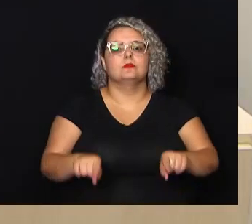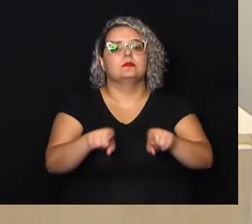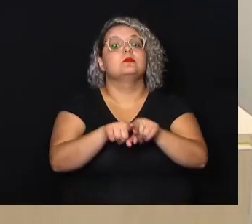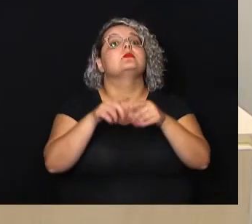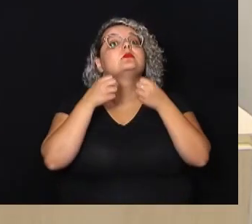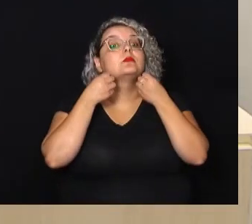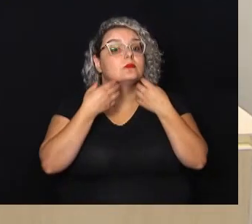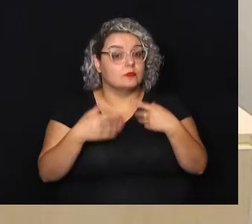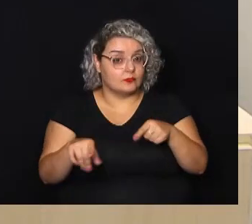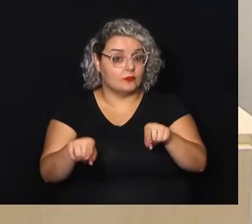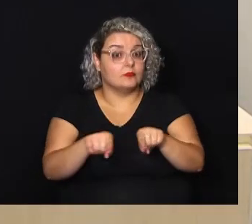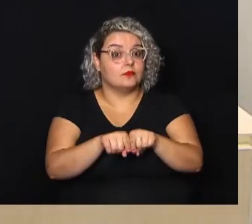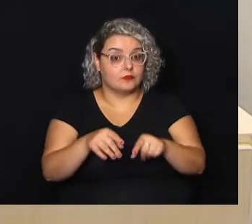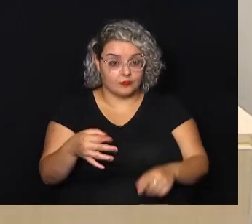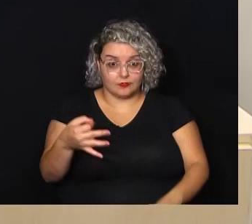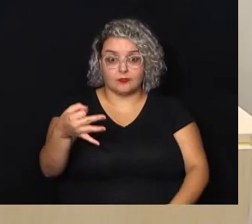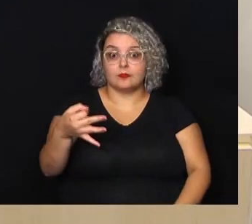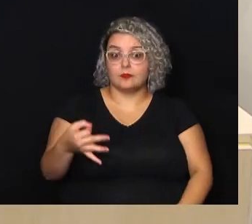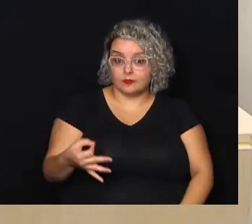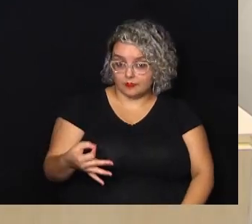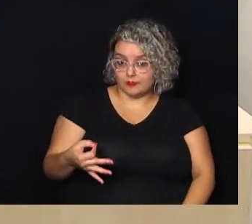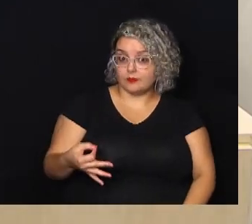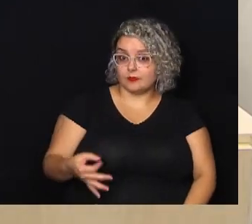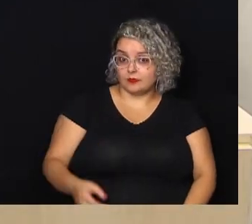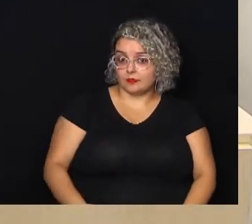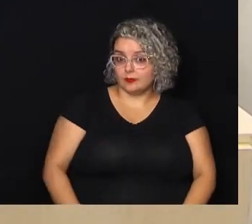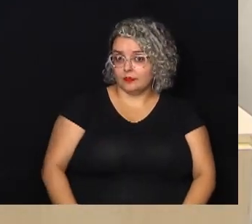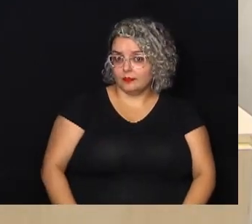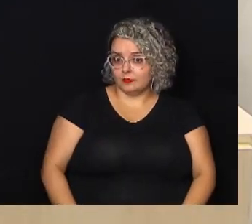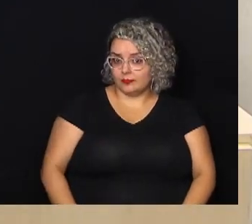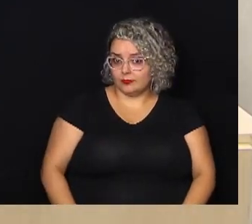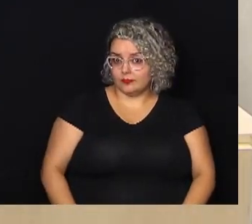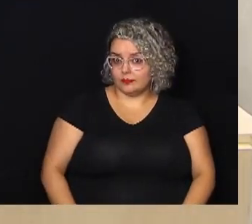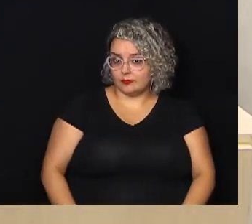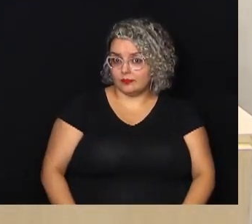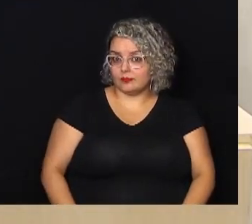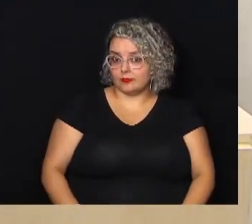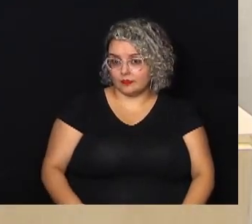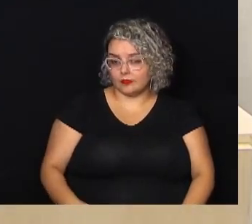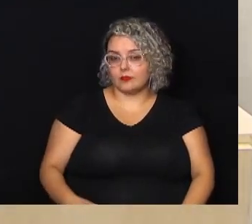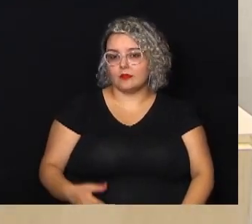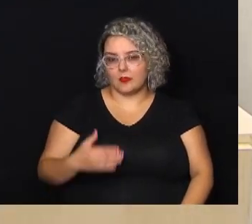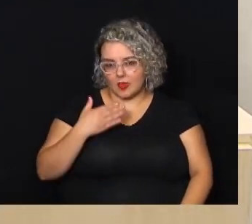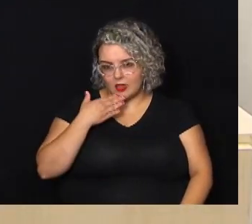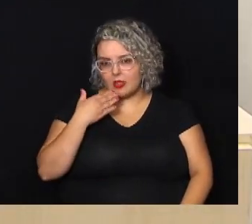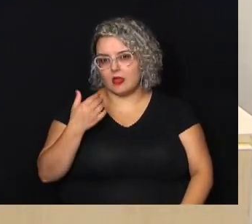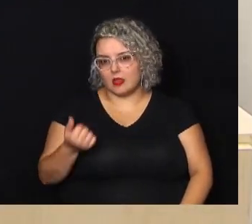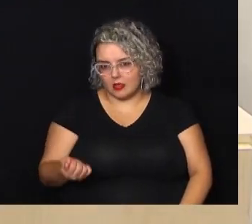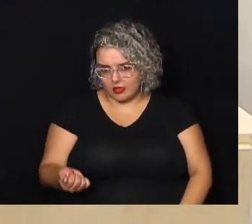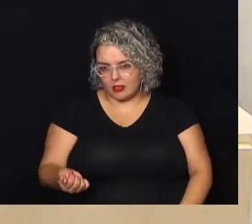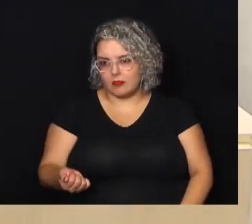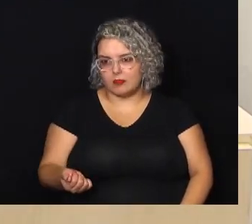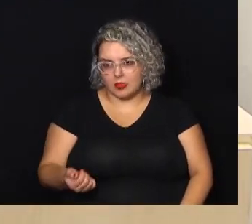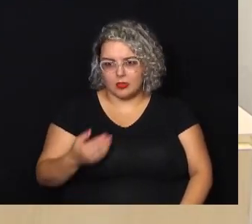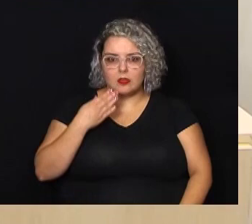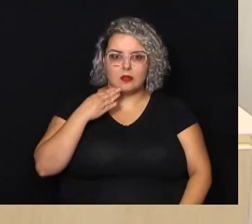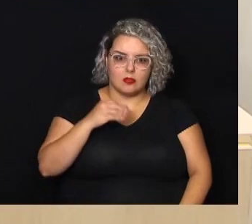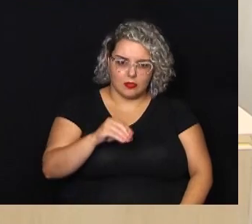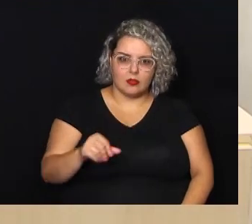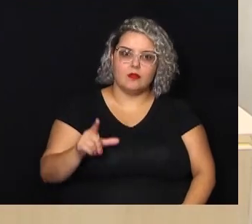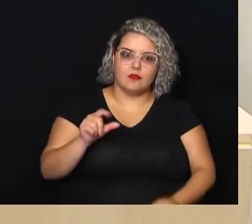Também muito bom, com certeza. Ela tem toda, mas o açúcar faz muita diferença mesmo,